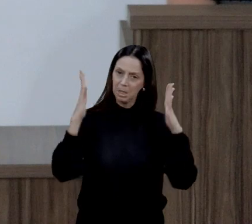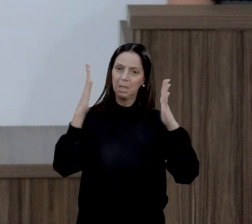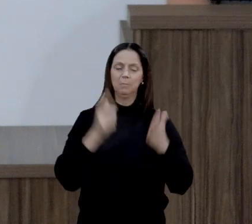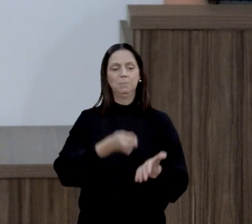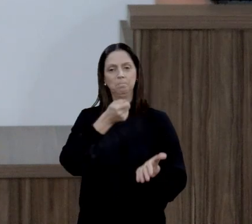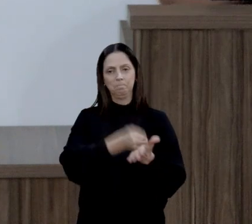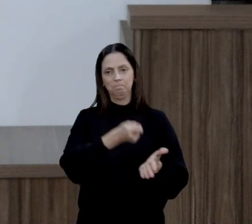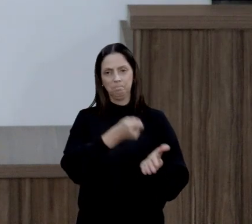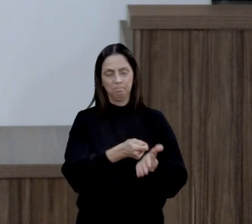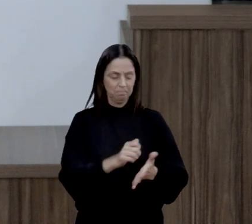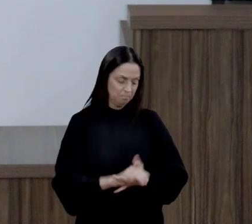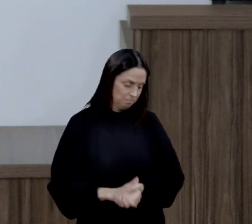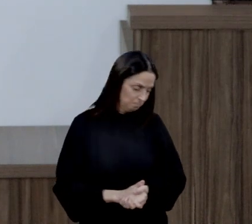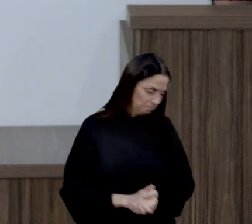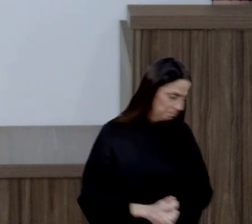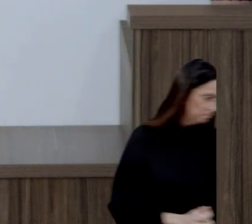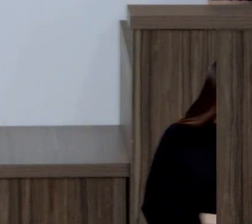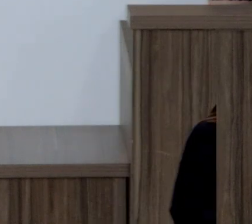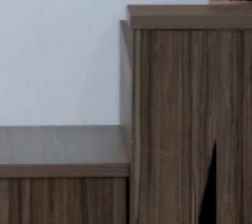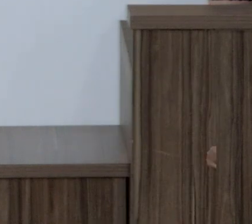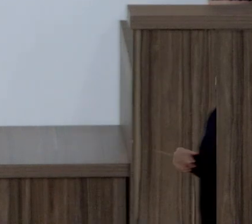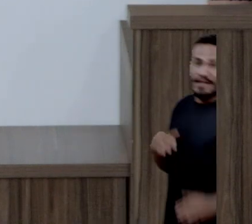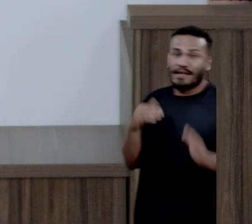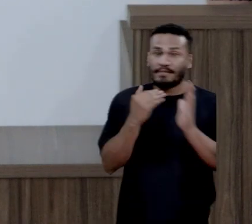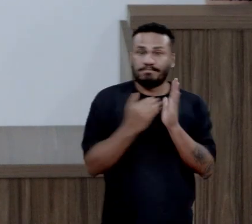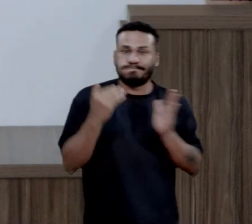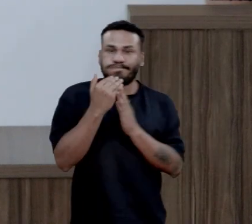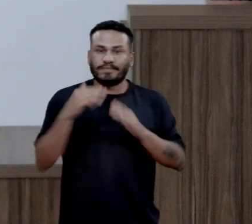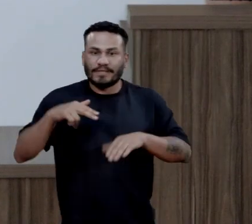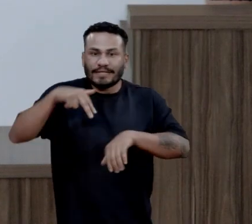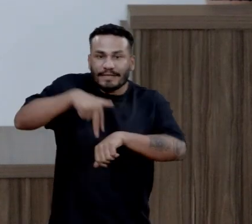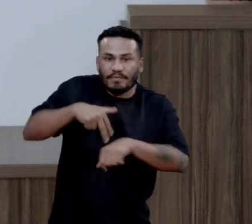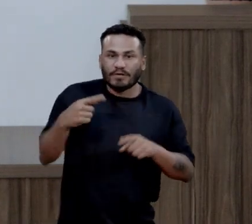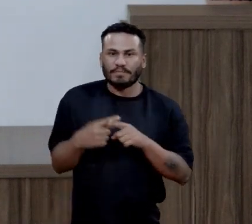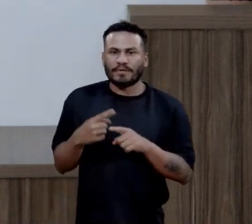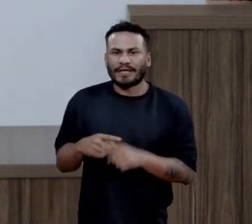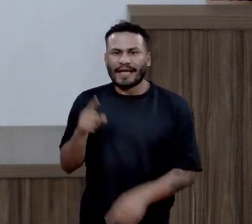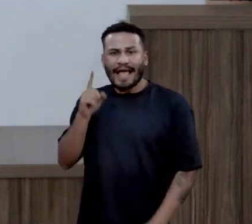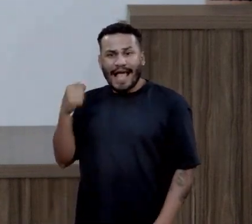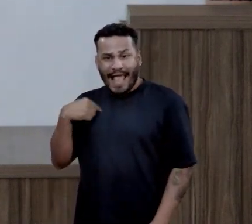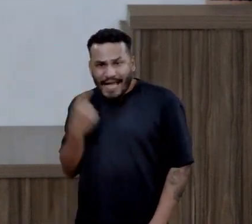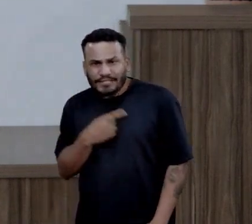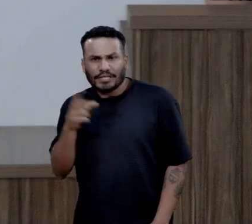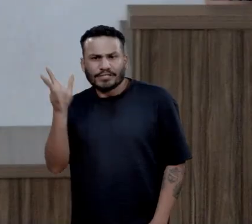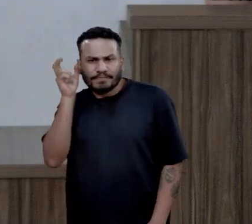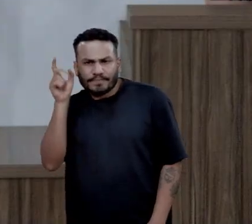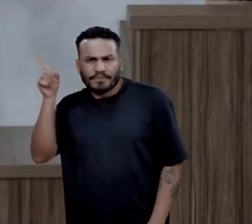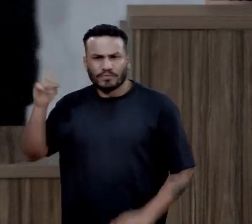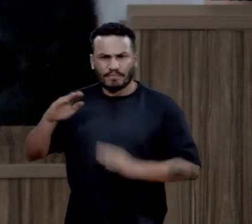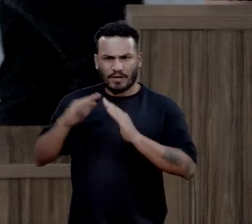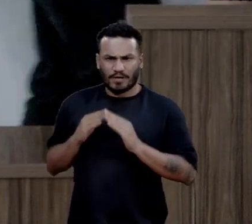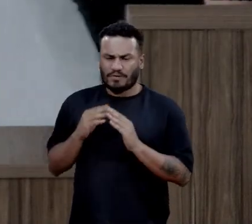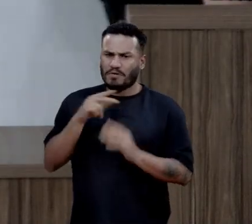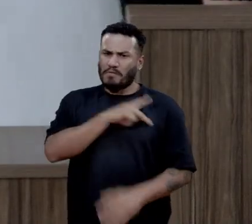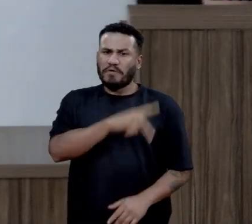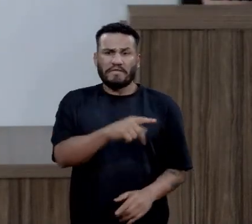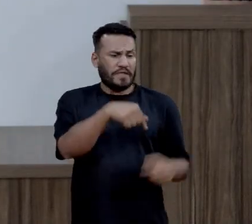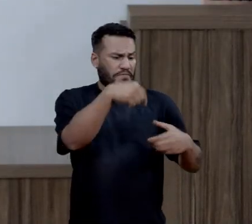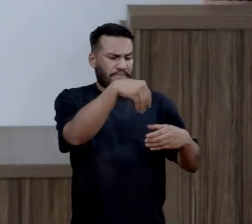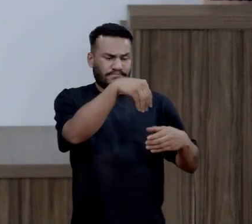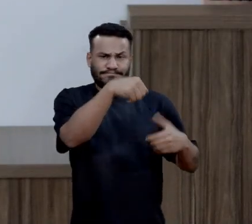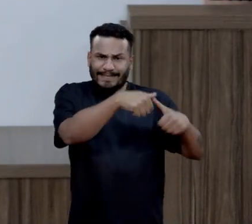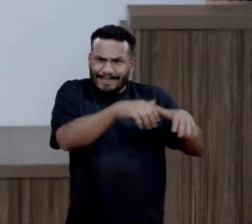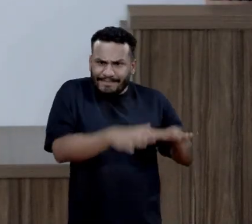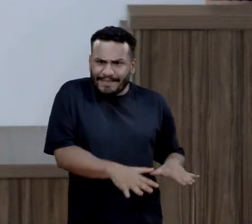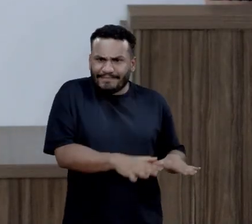cobrança. Eu sei que a gente se exalta às vezes na tribuna, porque de fato é a gente que está ouvindo lá do morador, né? O prefeito não sai do gabinete, ele não